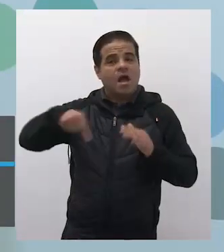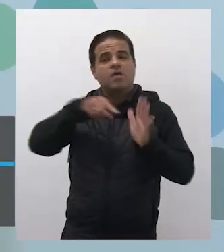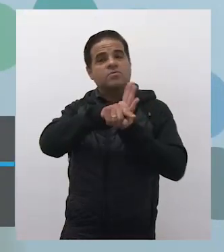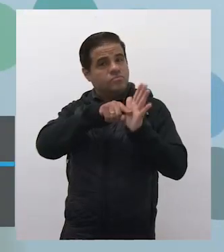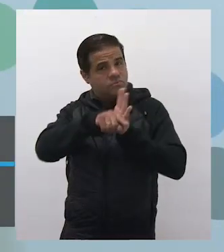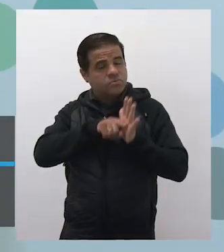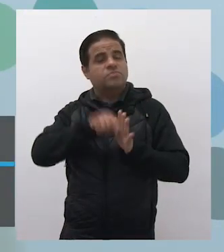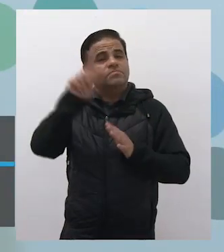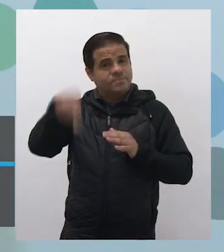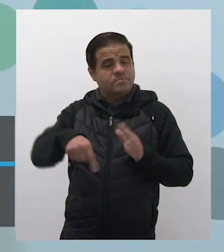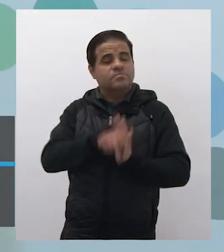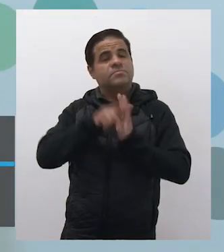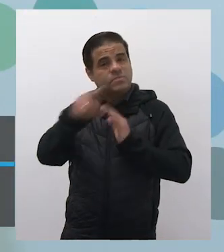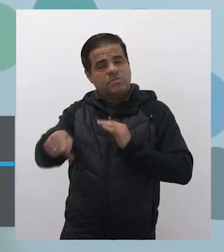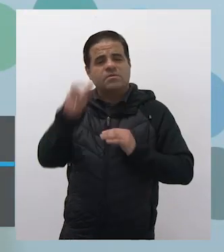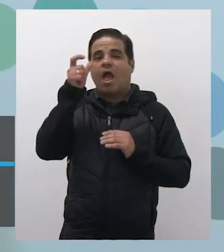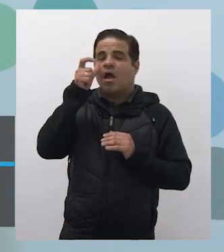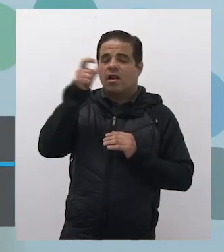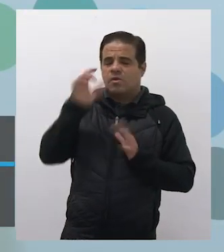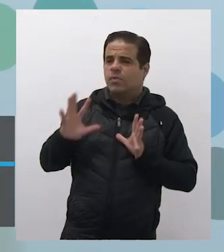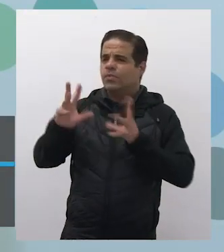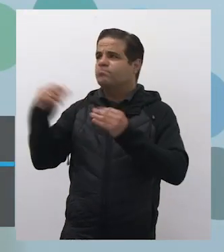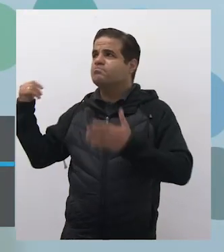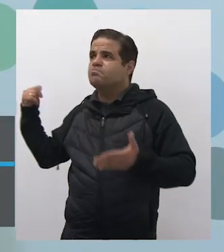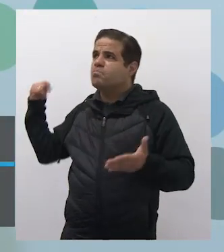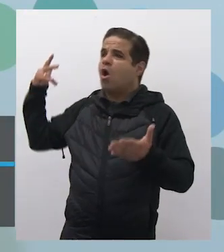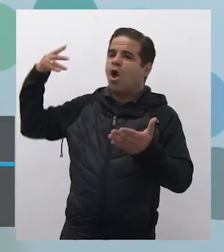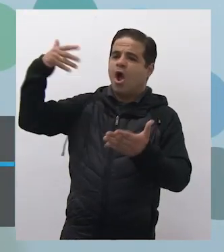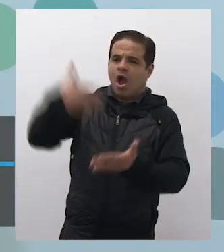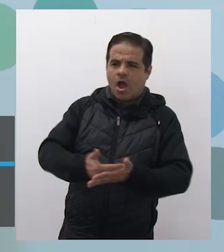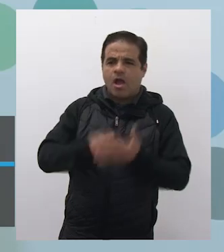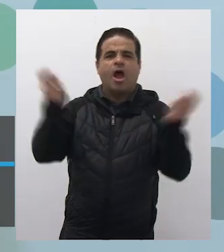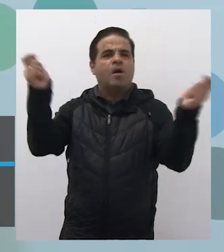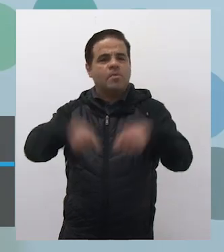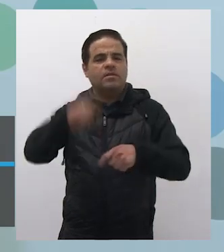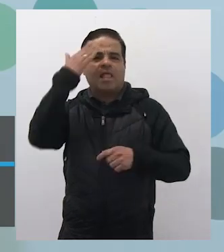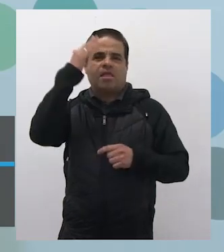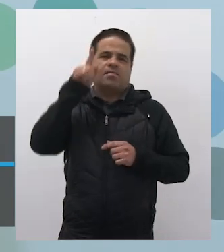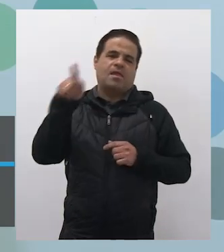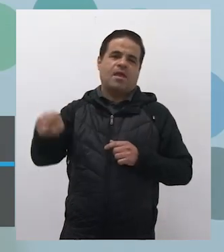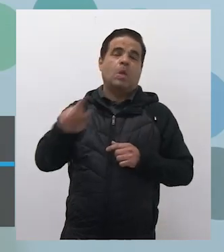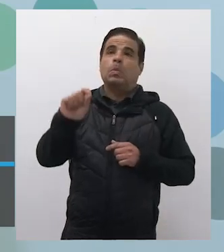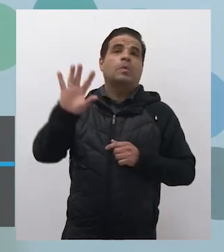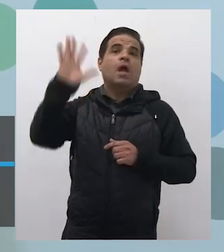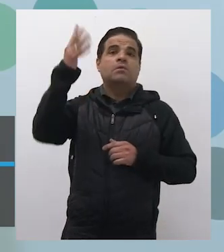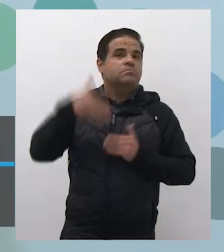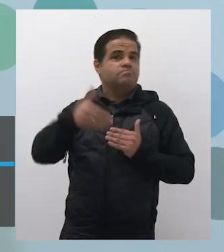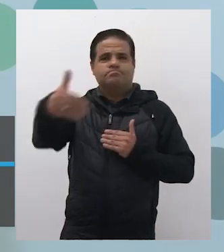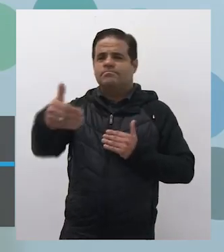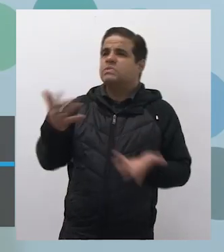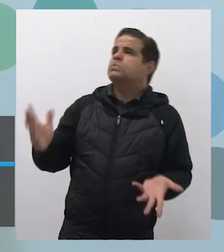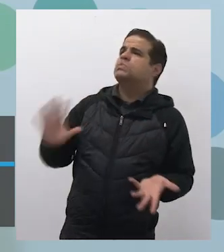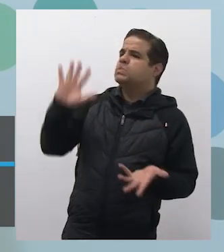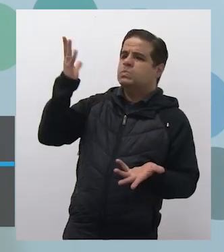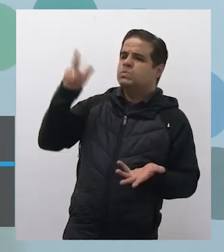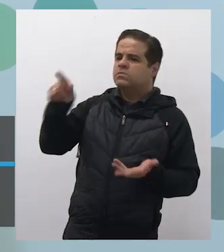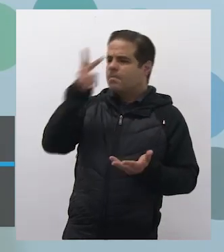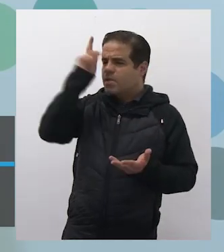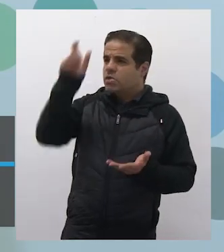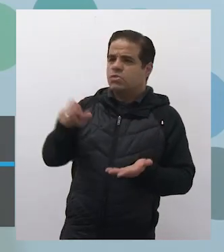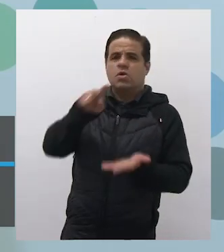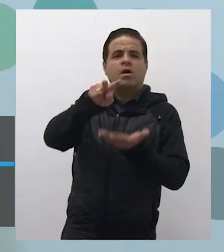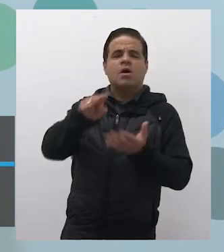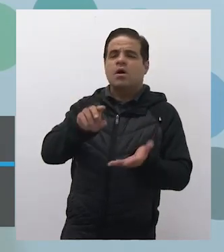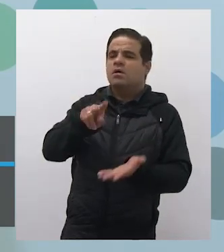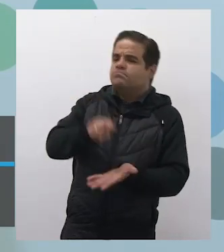diagnóstico de sintomas. Então, a gente está olhando tudo, esse todo, para entender como é, que está acontecendo com esse paciente, quais